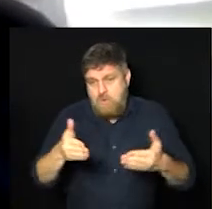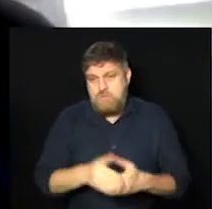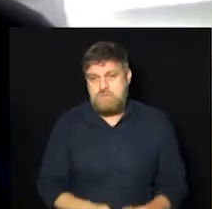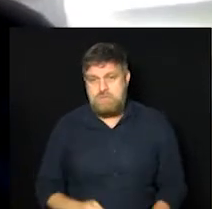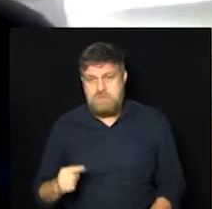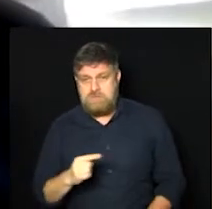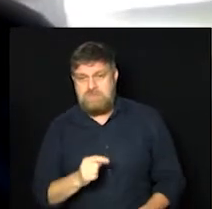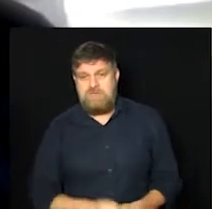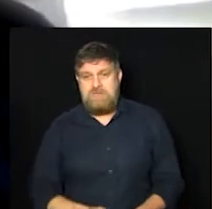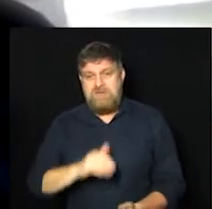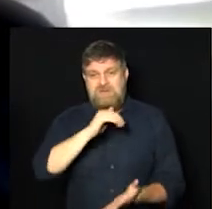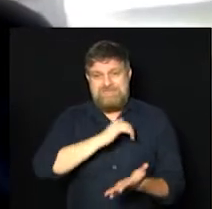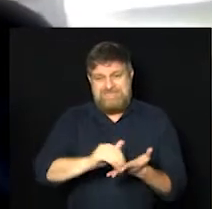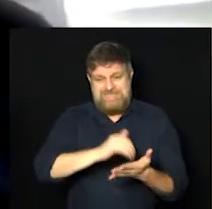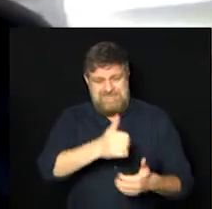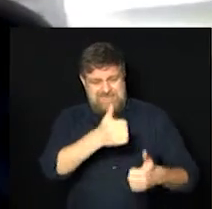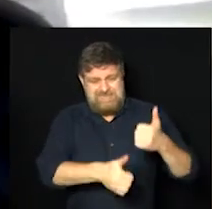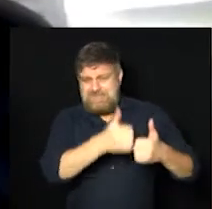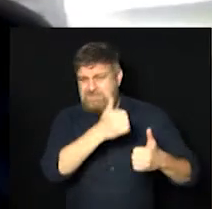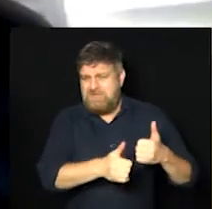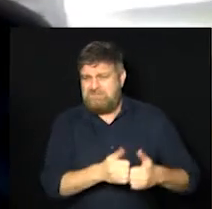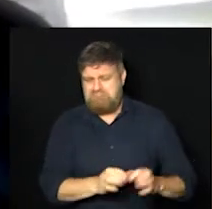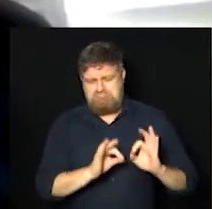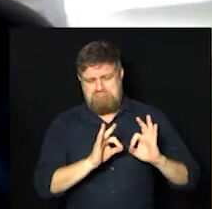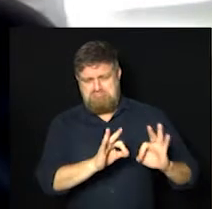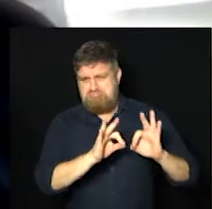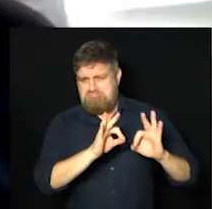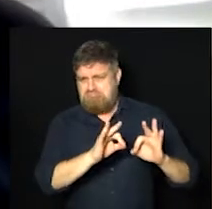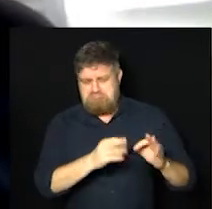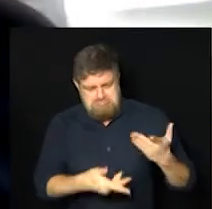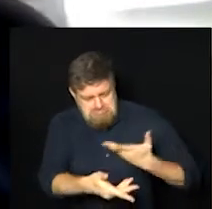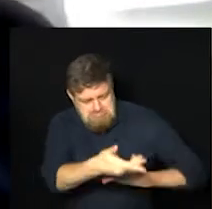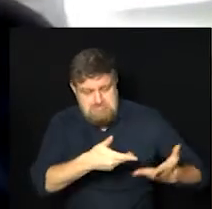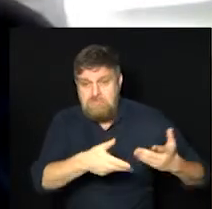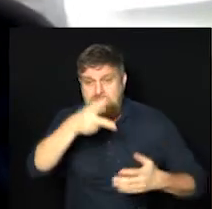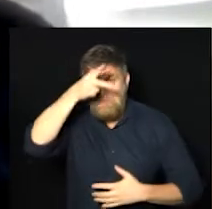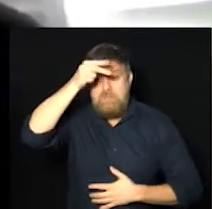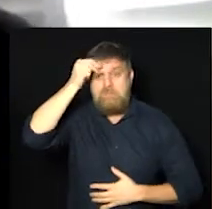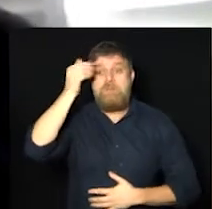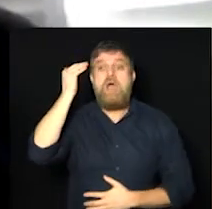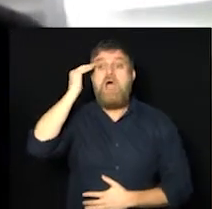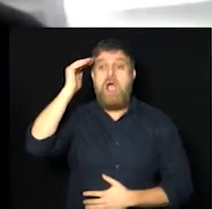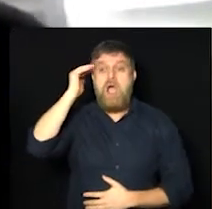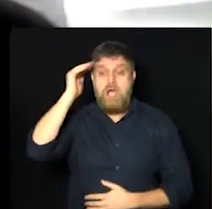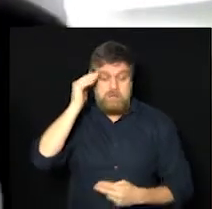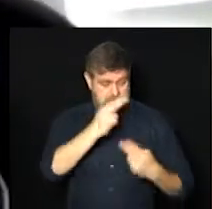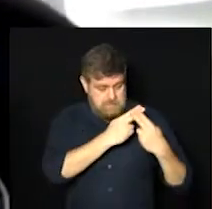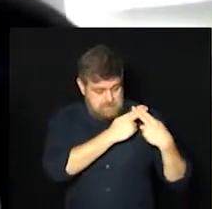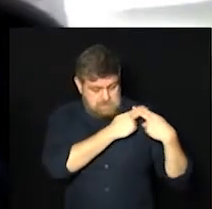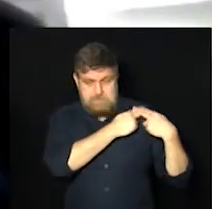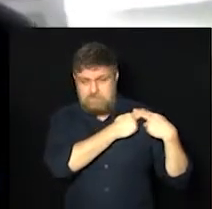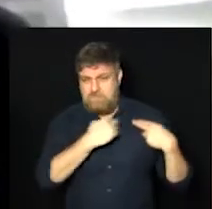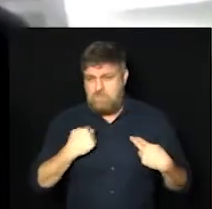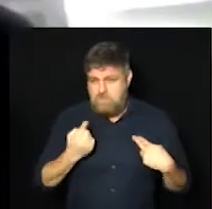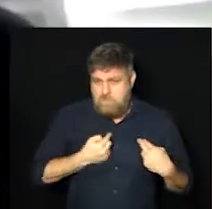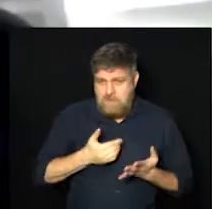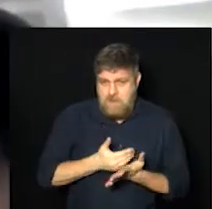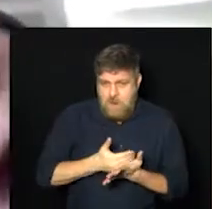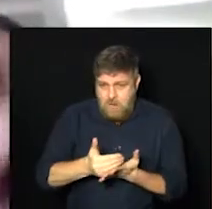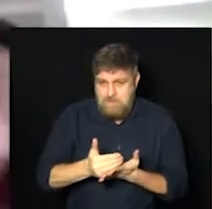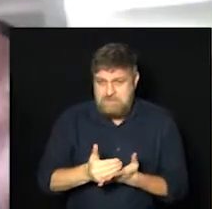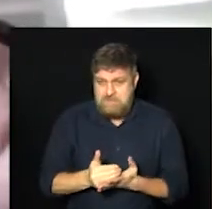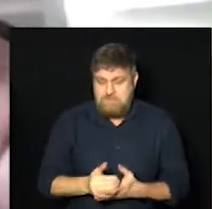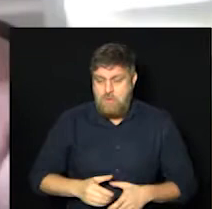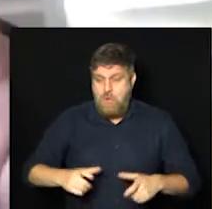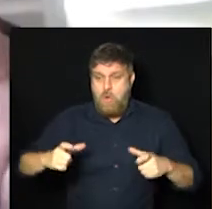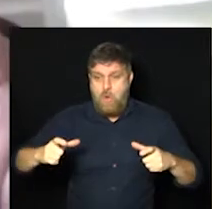que é o secretário de esportes, foi muito participativo, muito solícito. O prefeito entendeu a responsabilidade e nós começamos em espaço